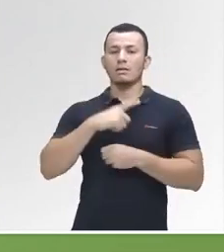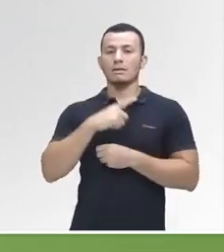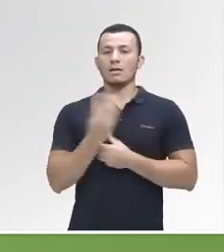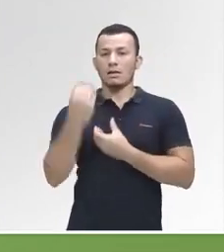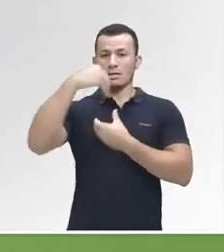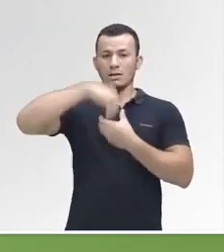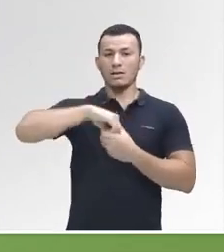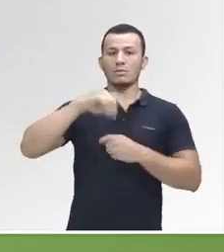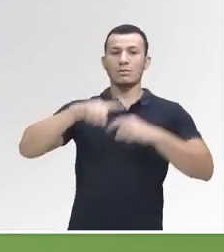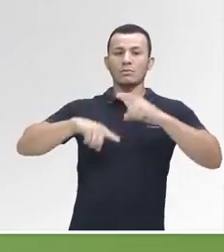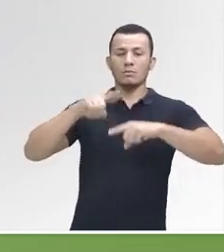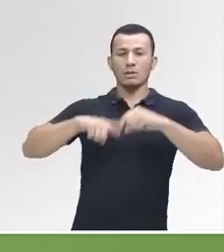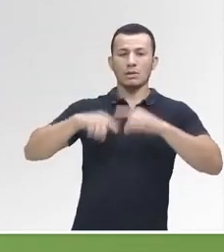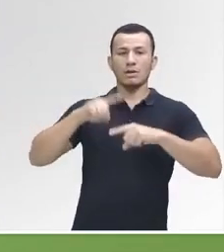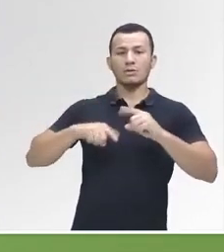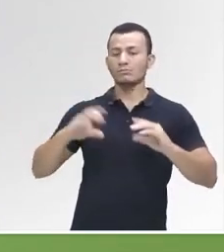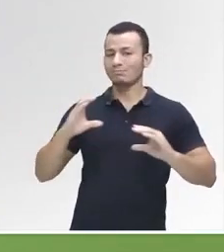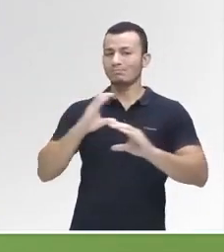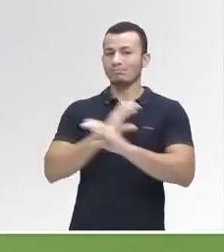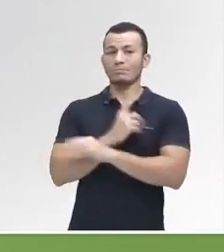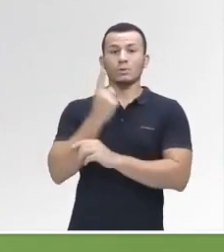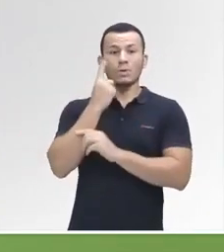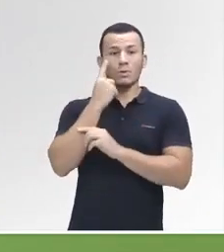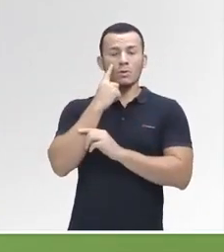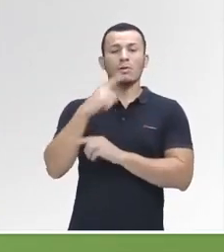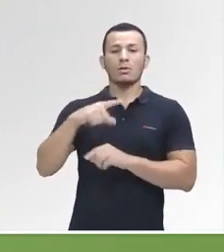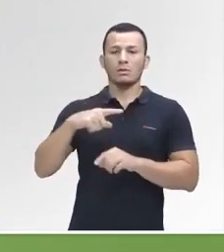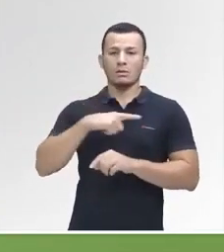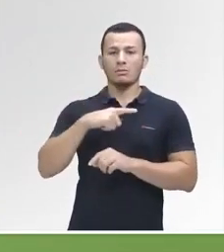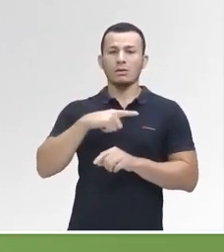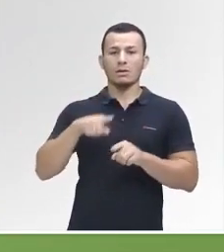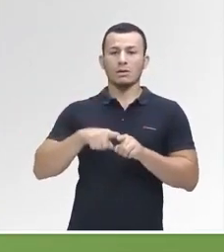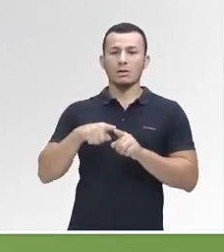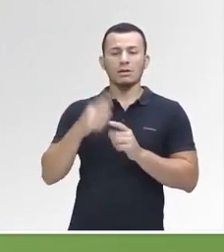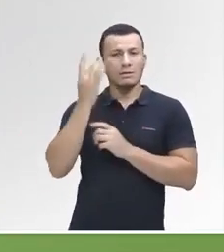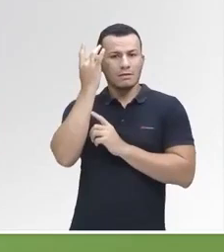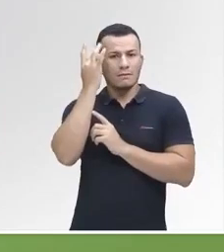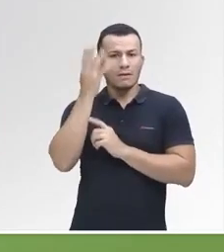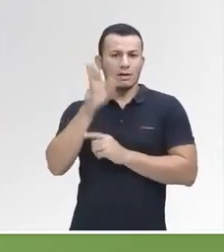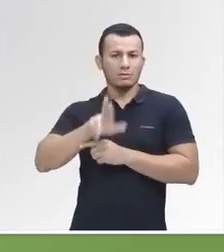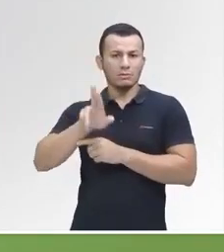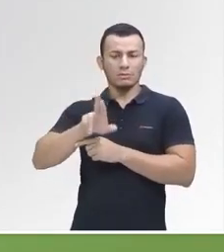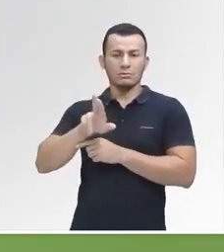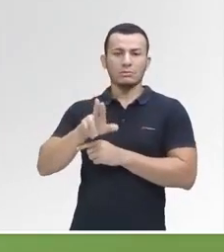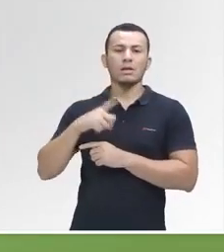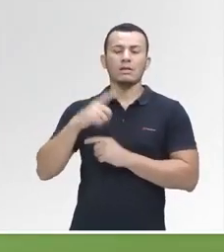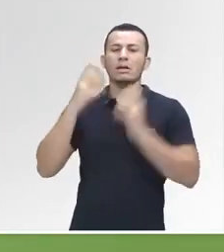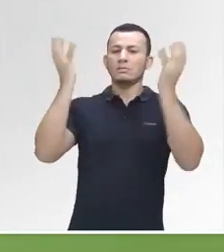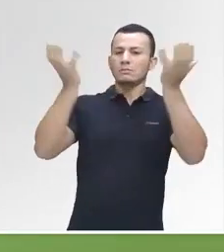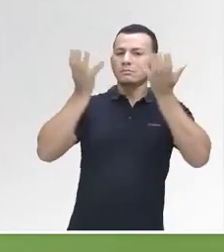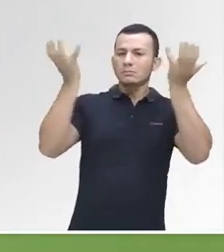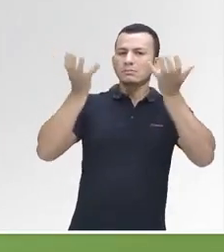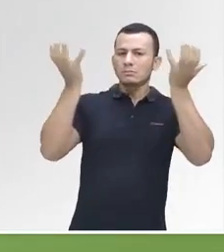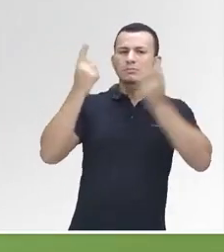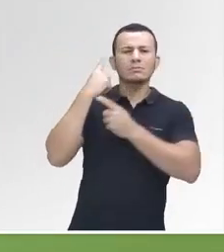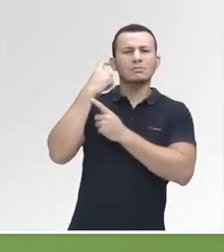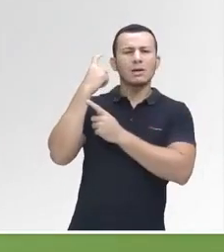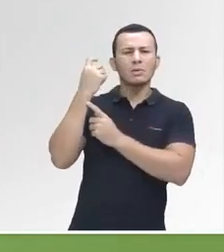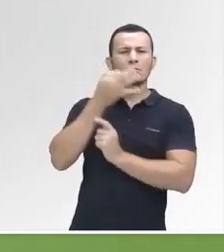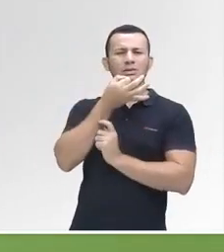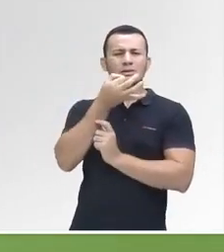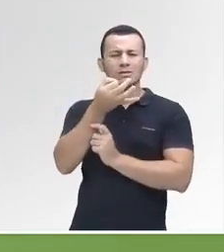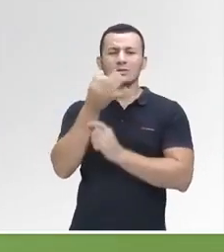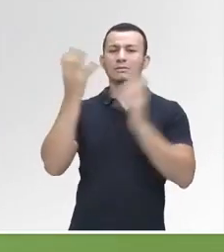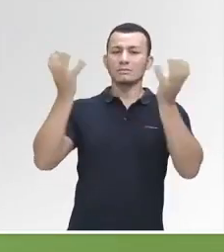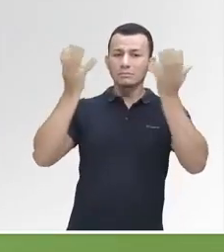E olha só como ela é bem acessível para a emergência. Ela possui a sirene, possui uma